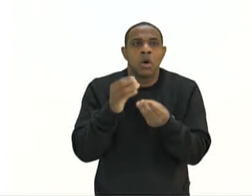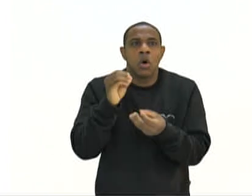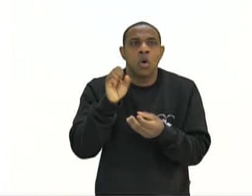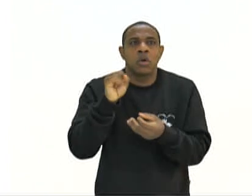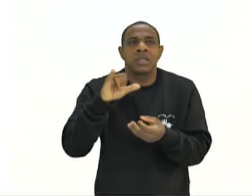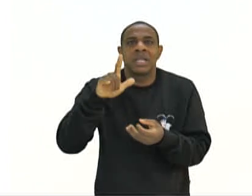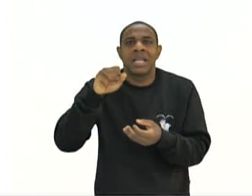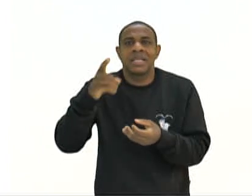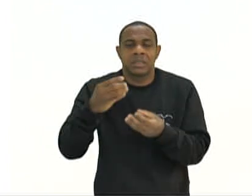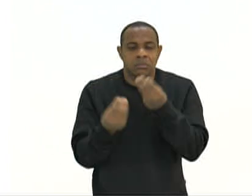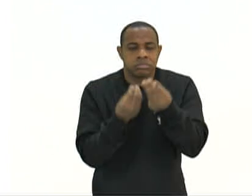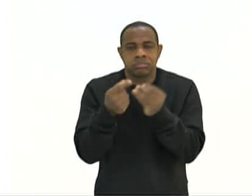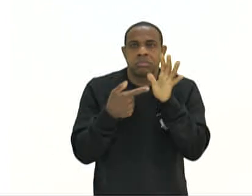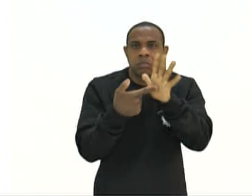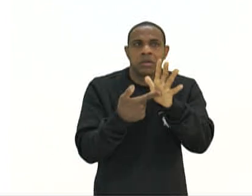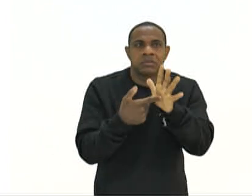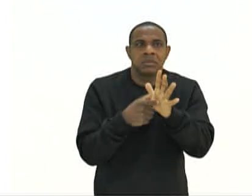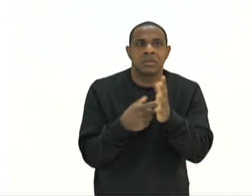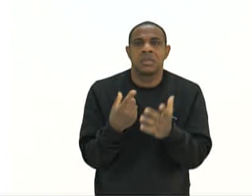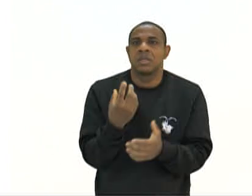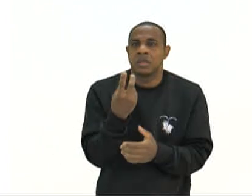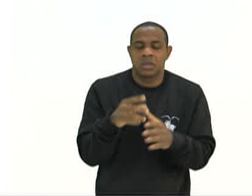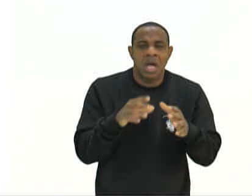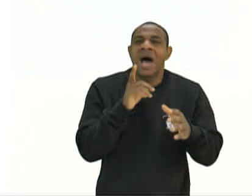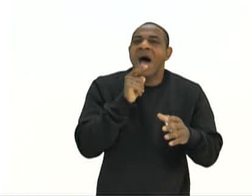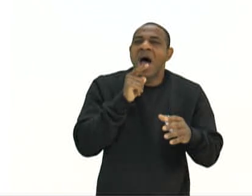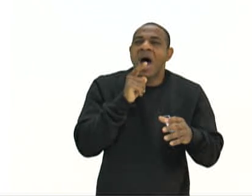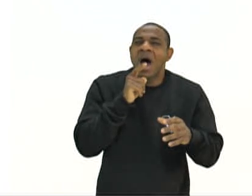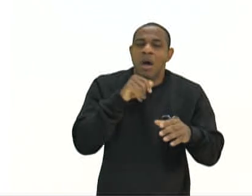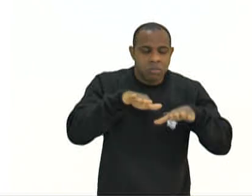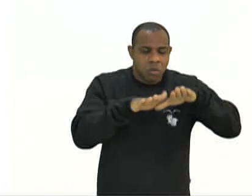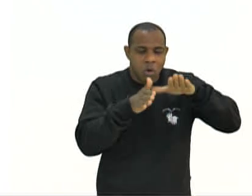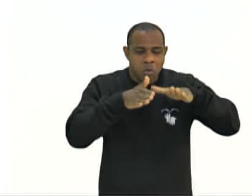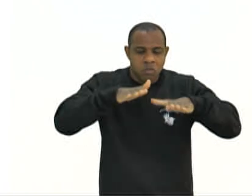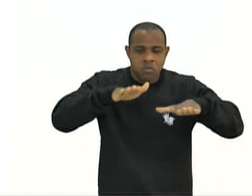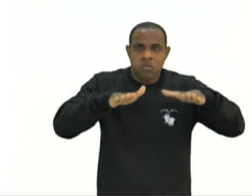cristas consecutivas e suas ondas tornam-se maior.